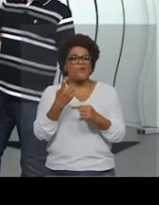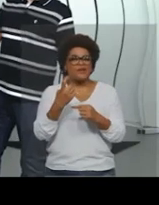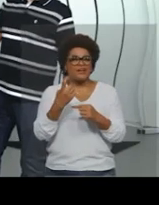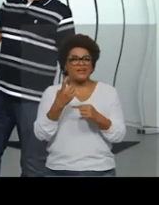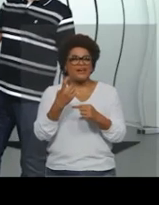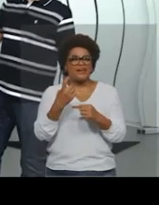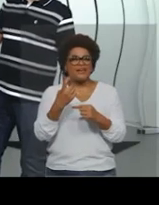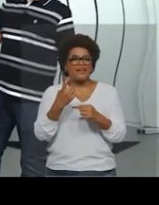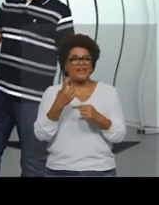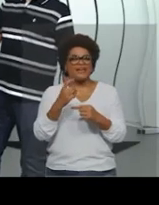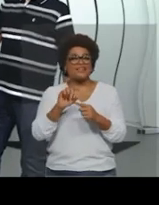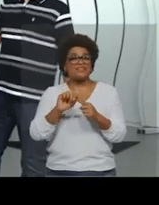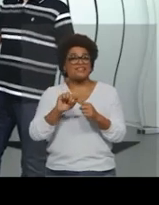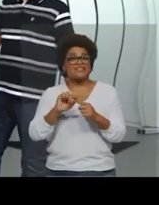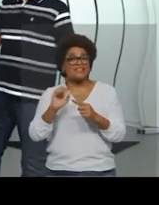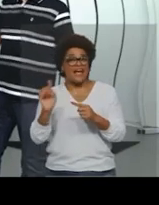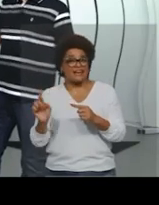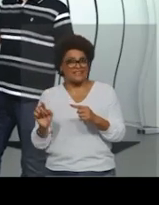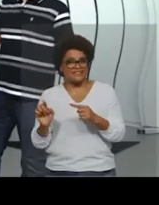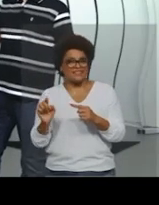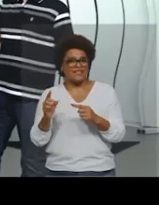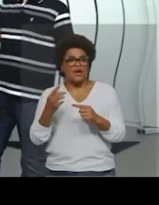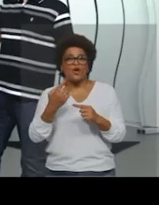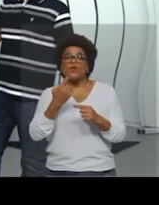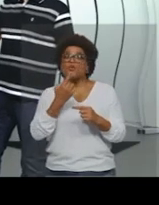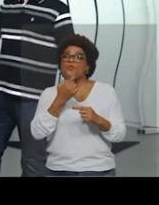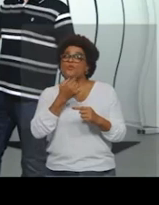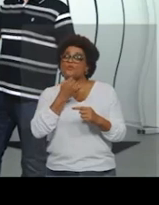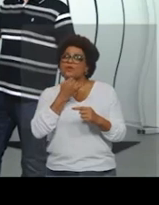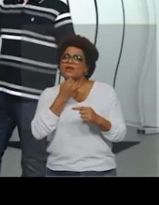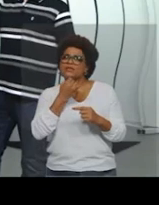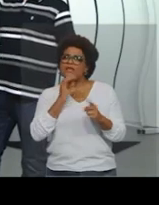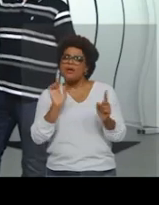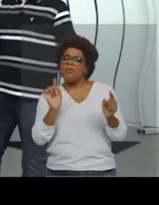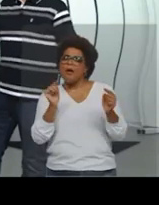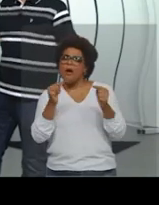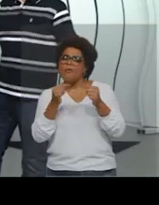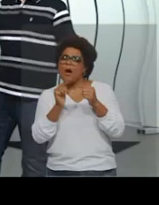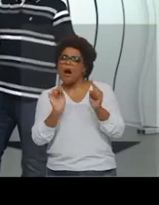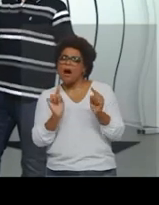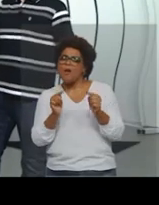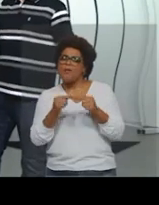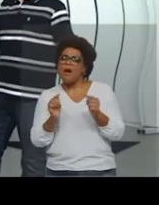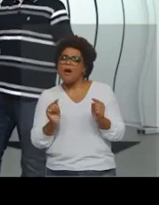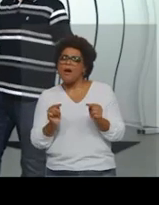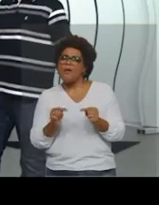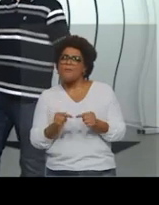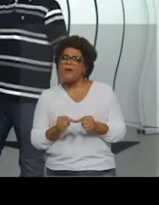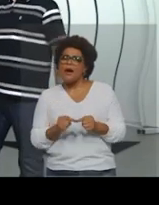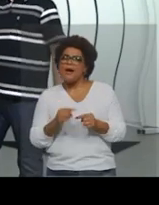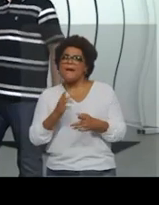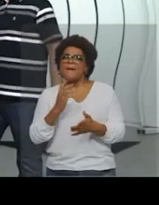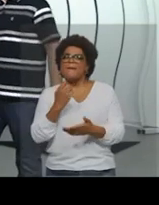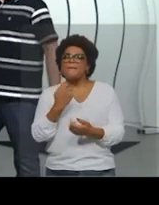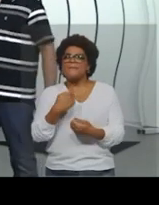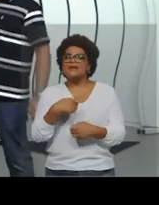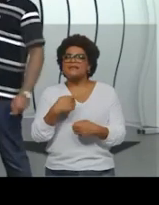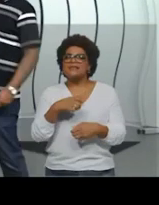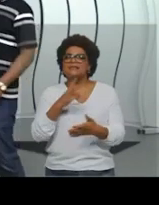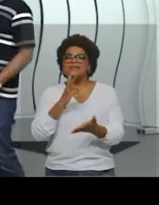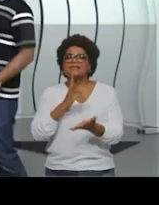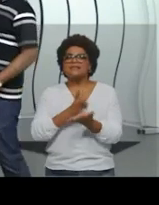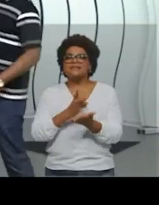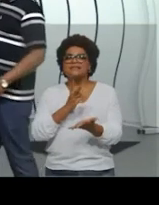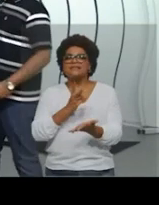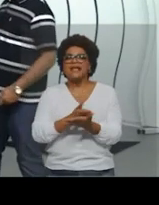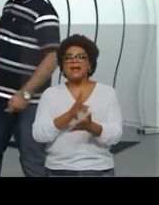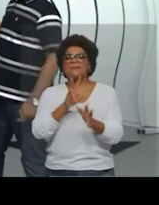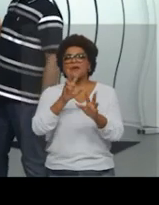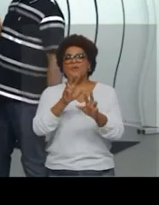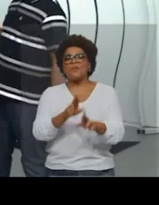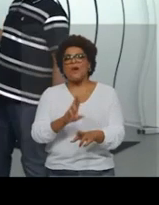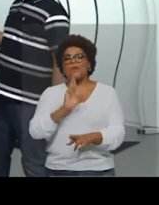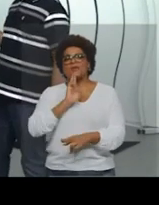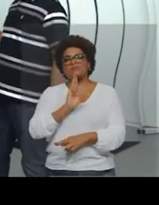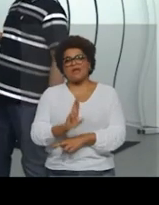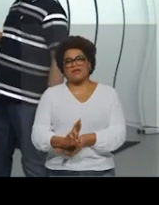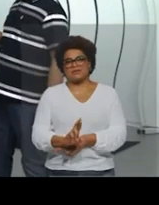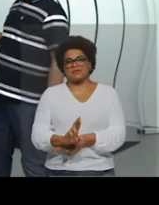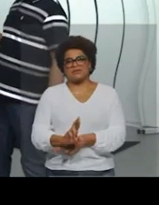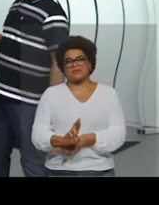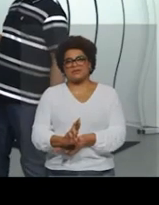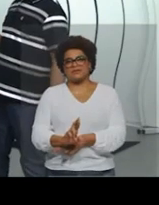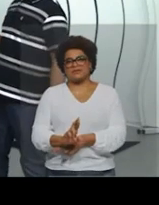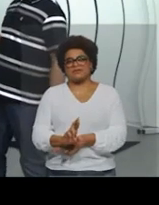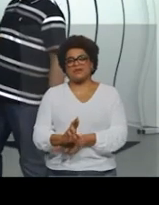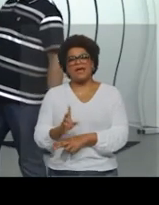você espera que ela te dê um resultado e é que ela te dê sempre o mesmo resultado. Isso